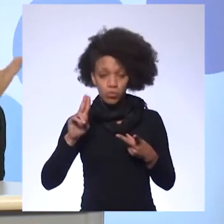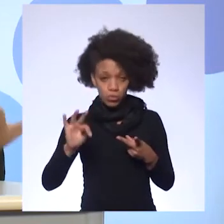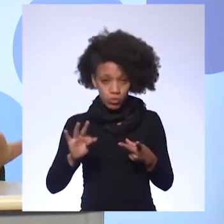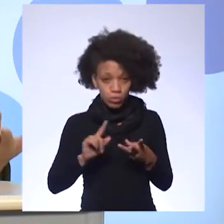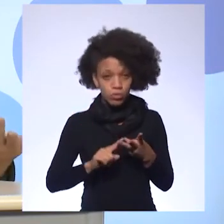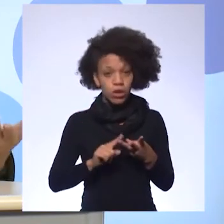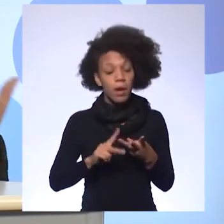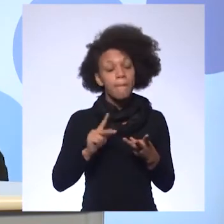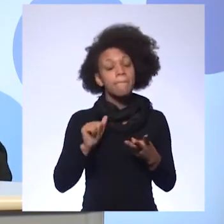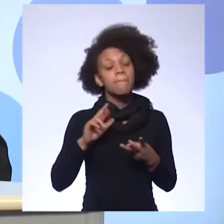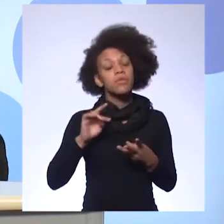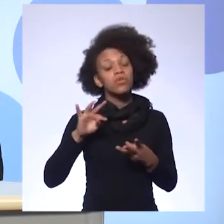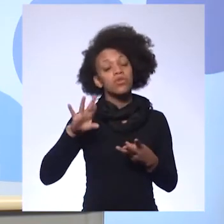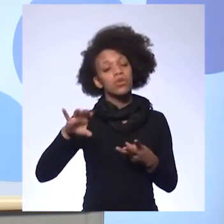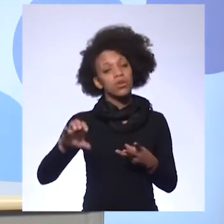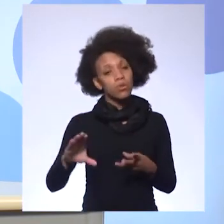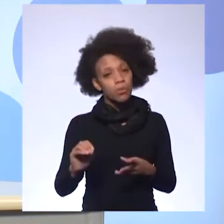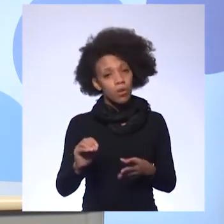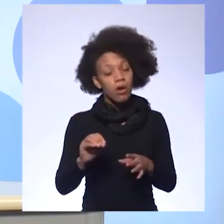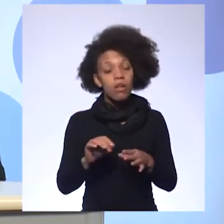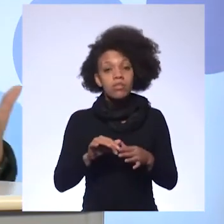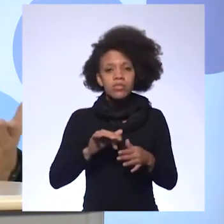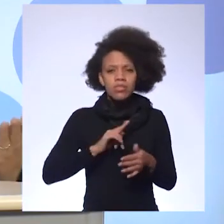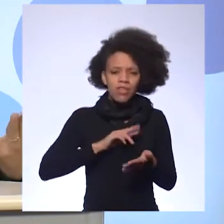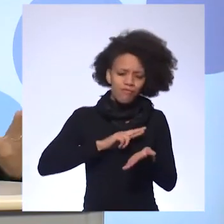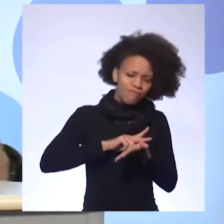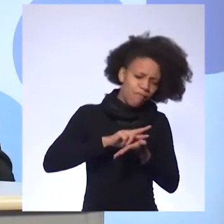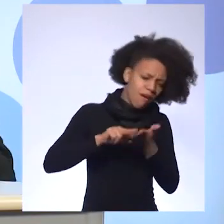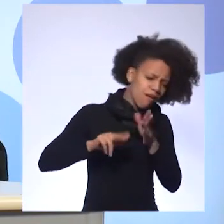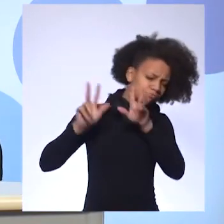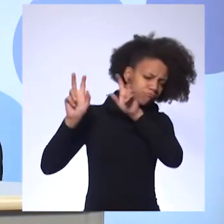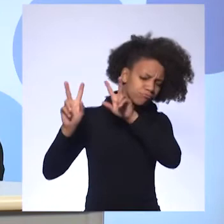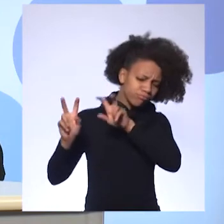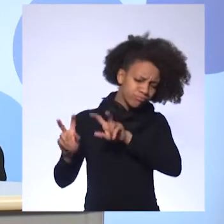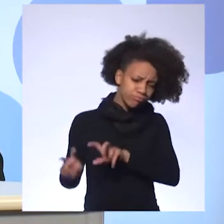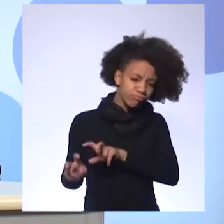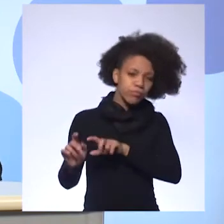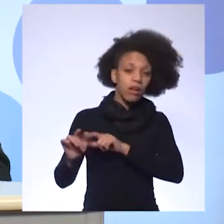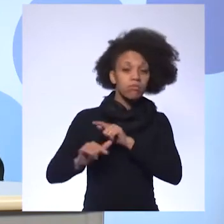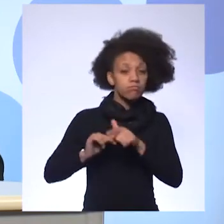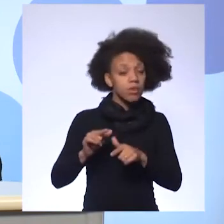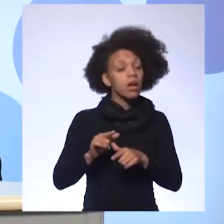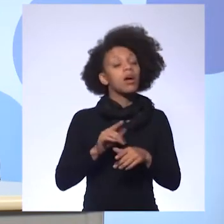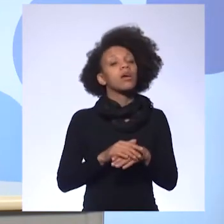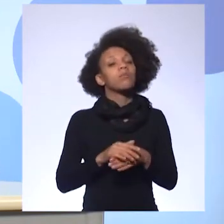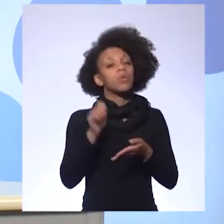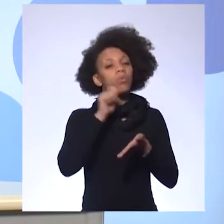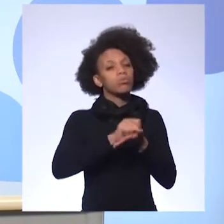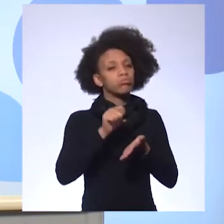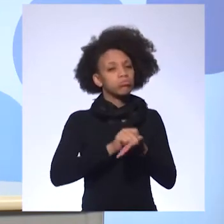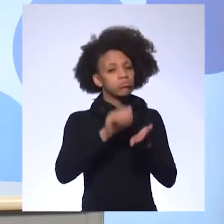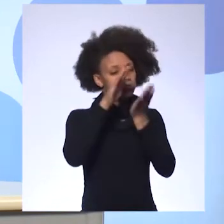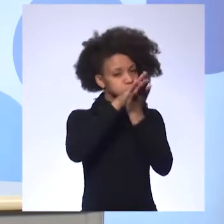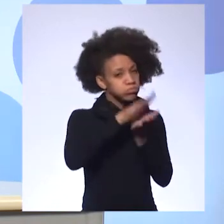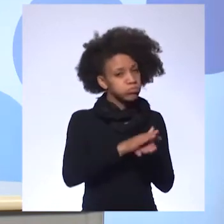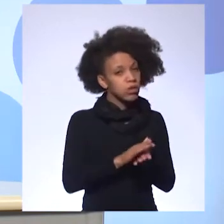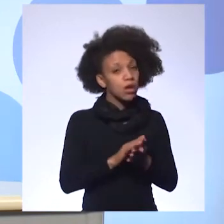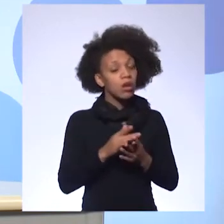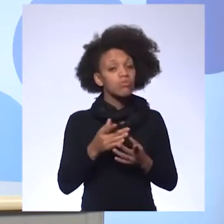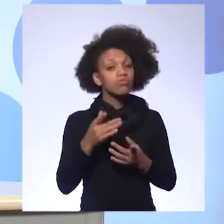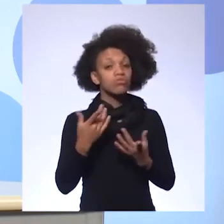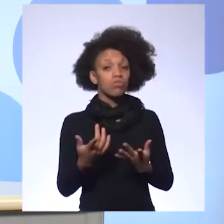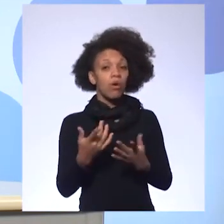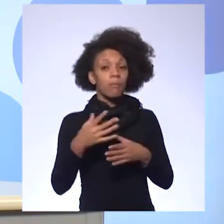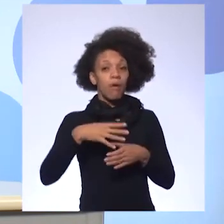combustível fóssil e nós temos vários assuntos aí, né? Vários trabalhos acadêmicos publicados sobre a questão da